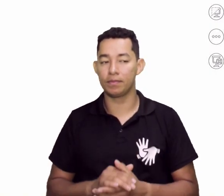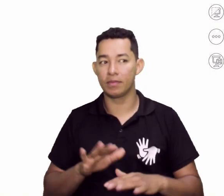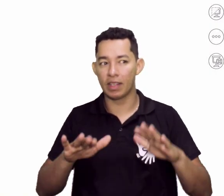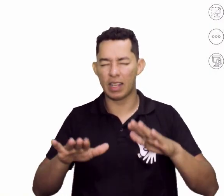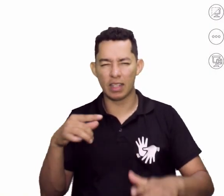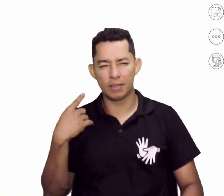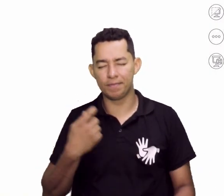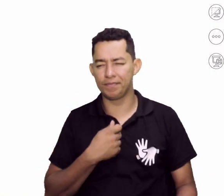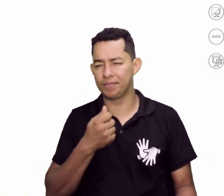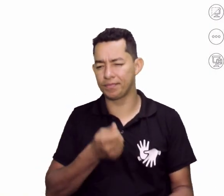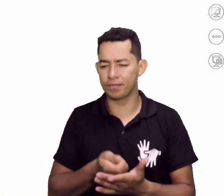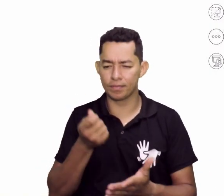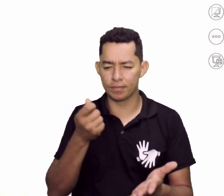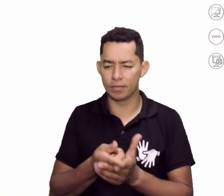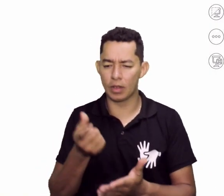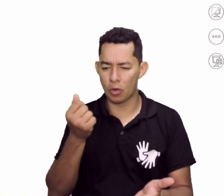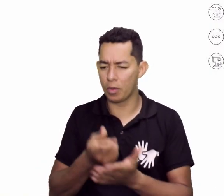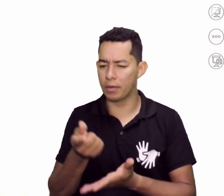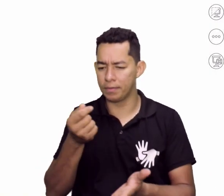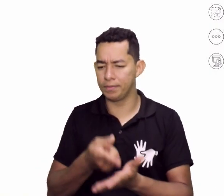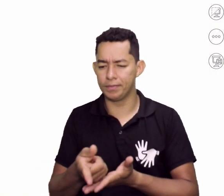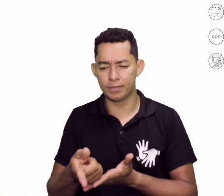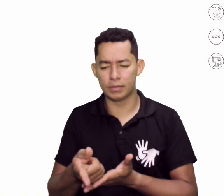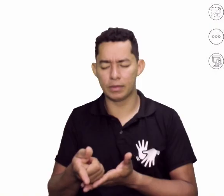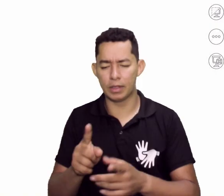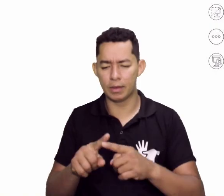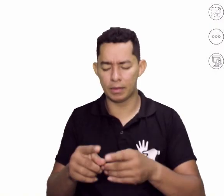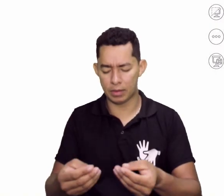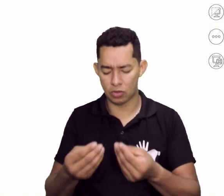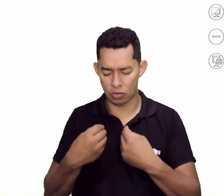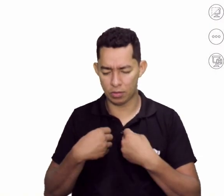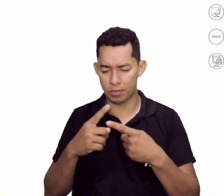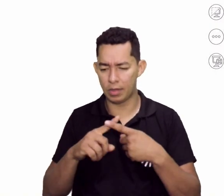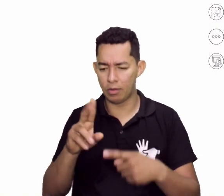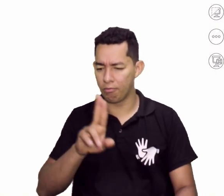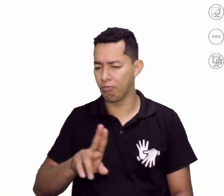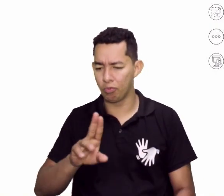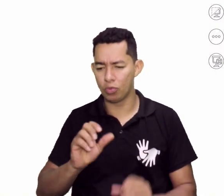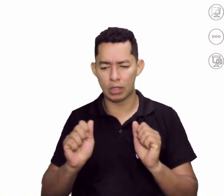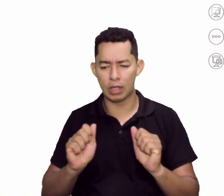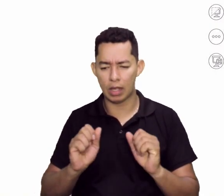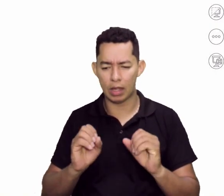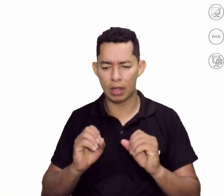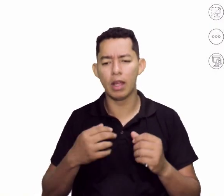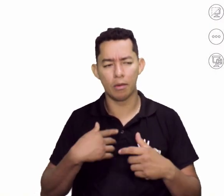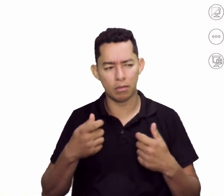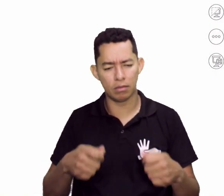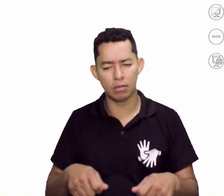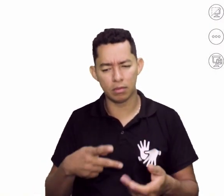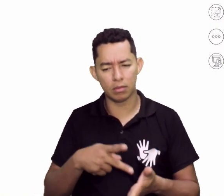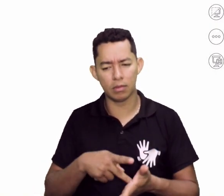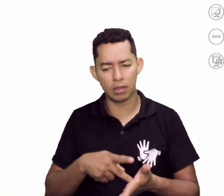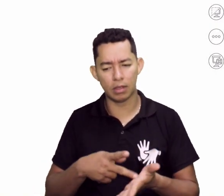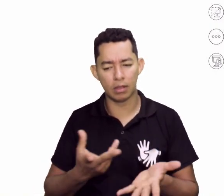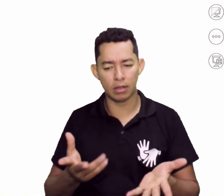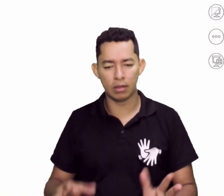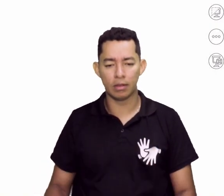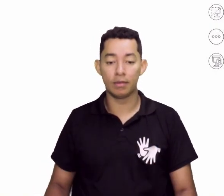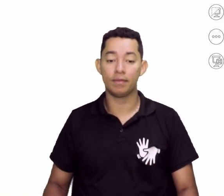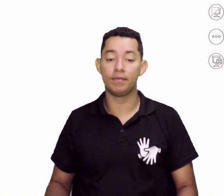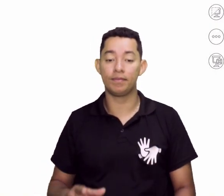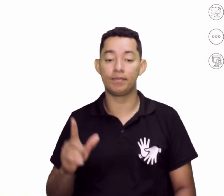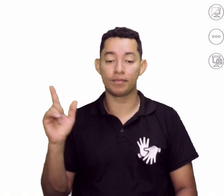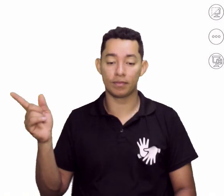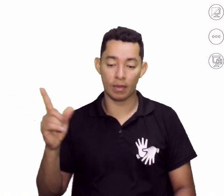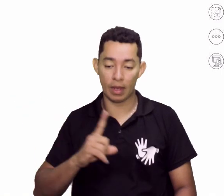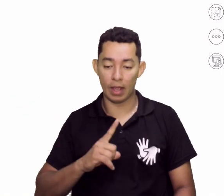tantas coisas e não usa. É isso aí, nós vamos discutir essa ideia. Aí veio o concretismo, também teve no Brasil,